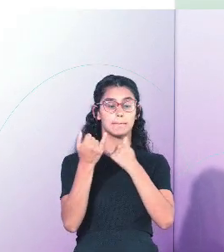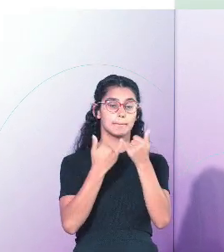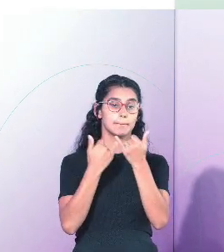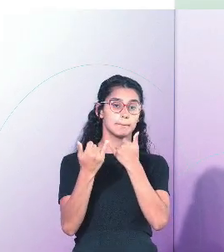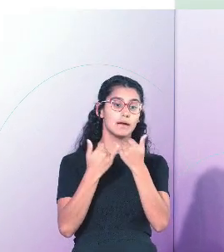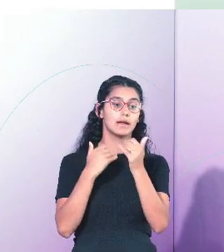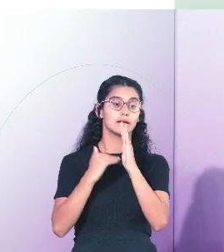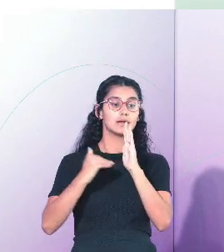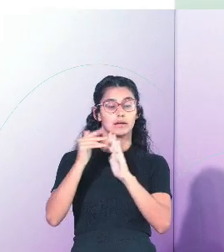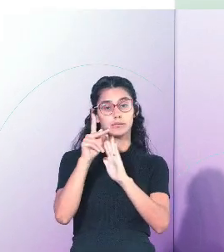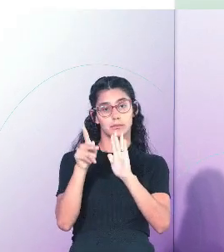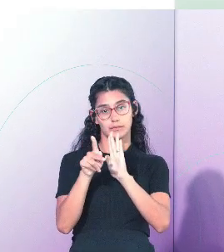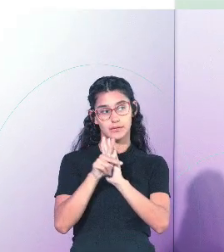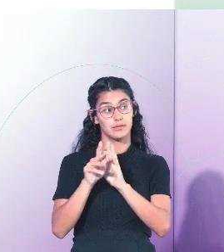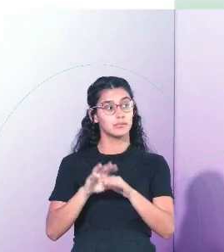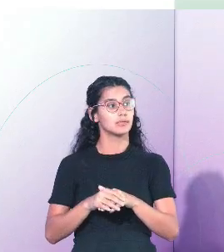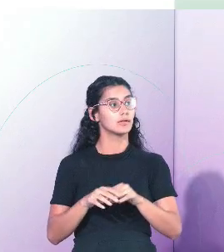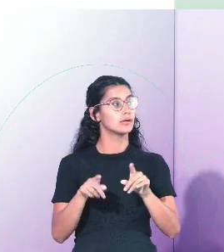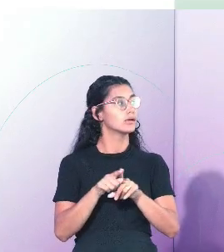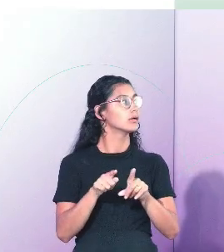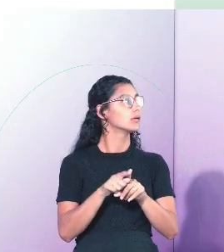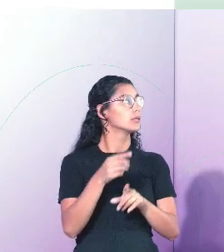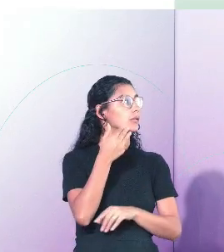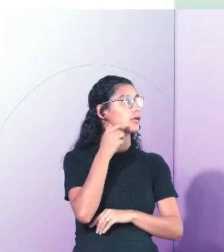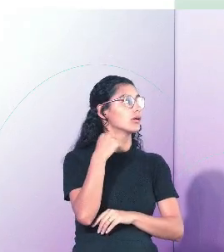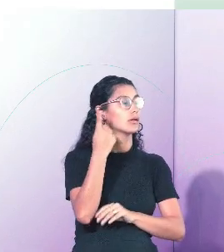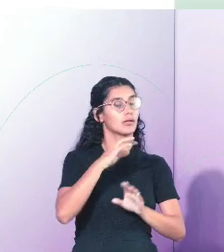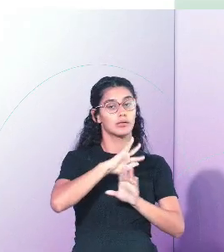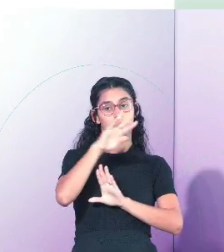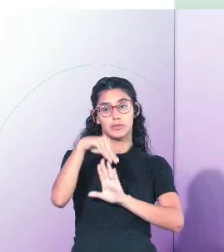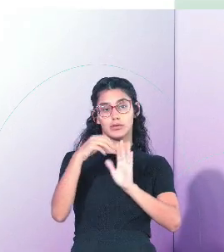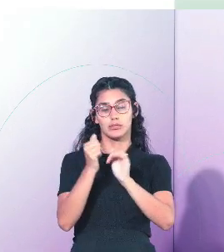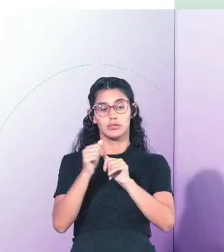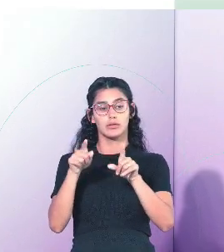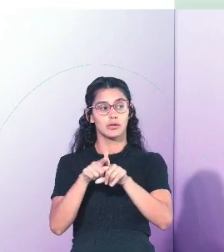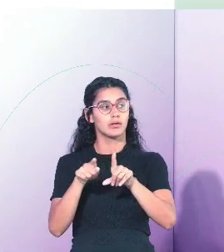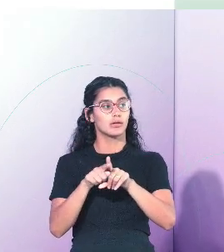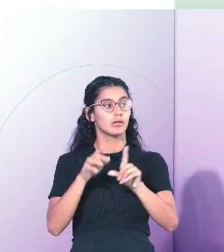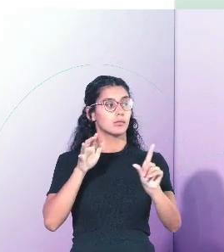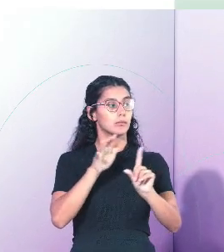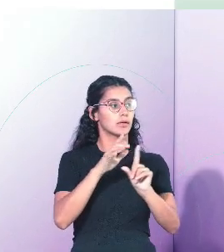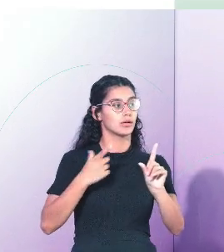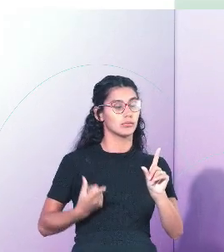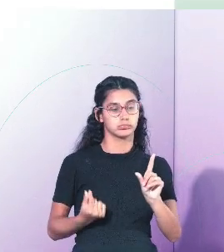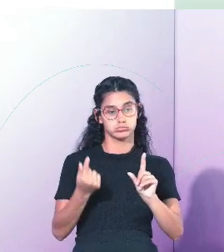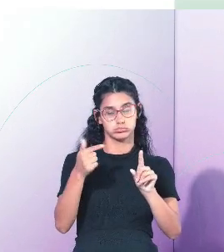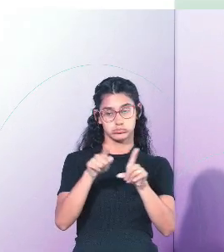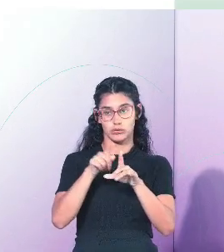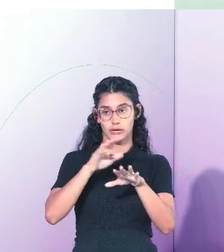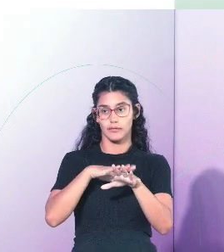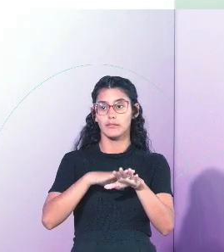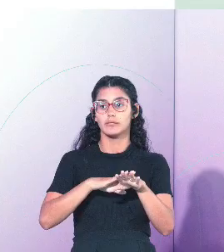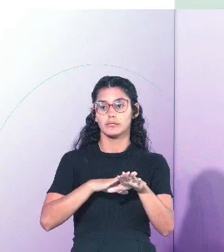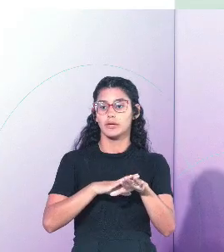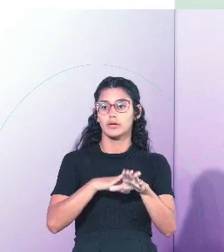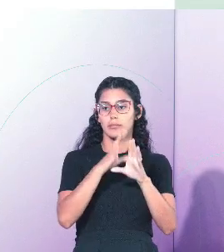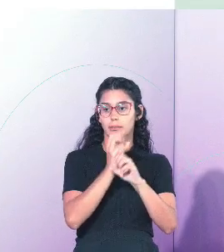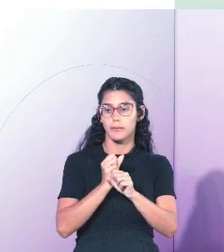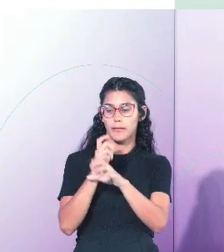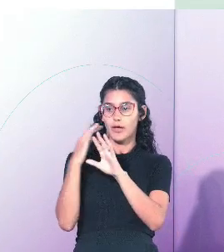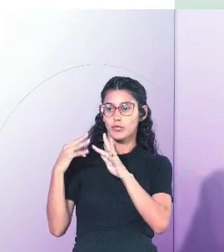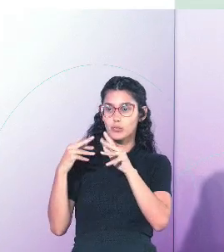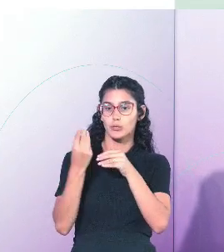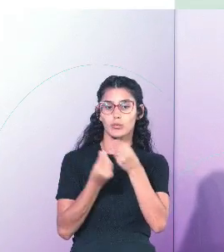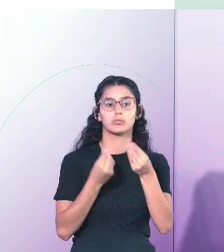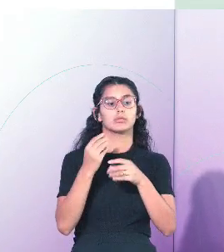estar acima desse limiar. E, para piorar, quando a gente entra com a questão do impacto orçamentário, né, e faz aquela linha de corte de